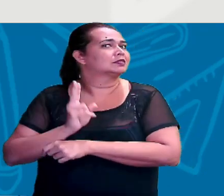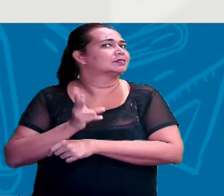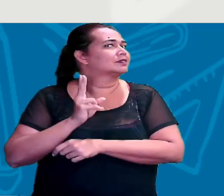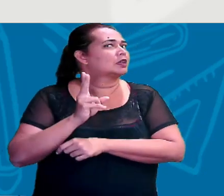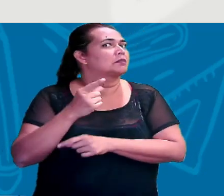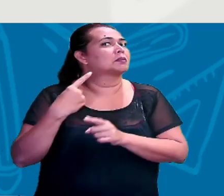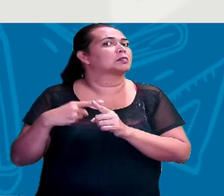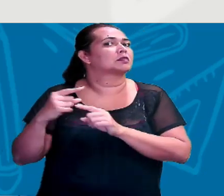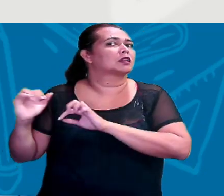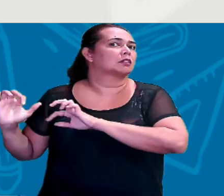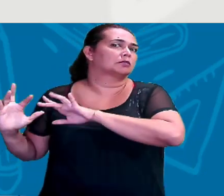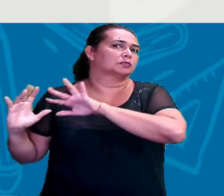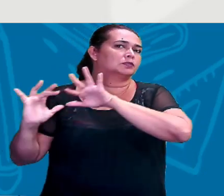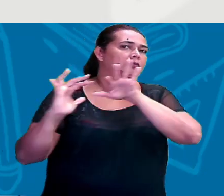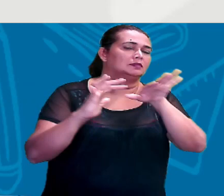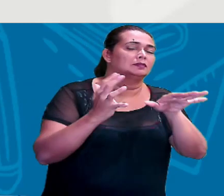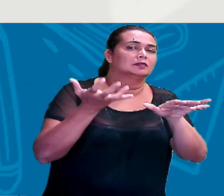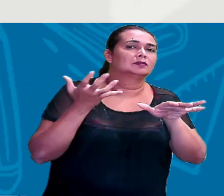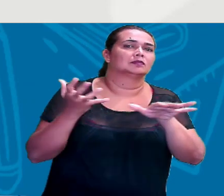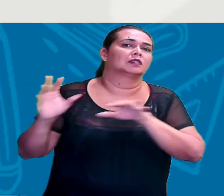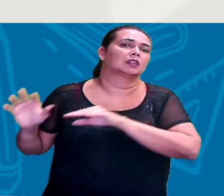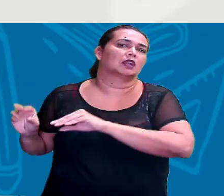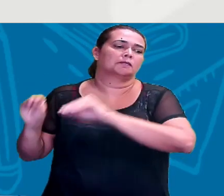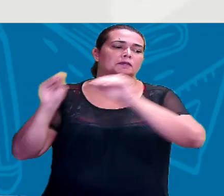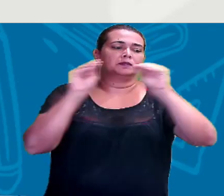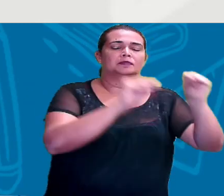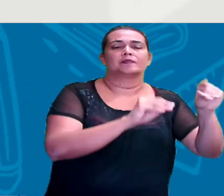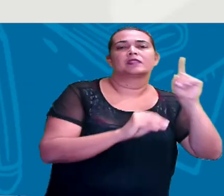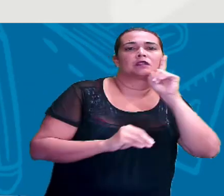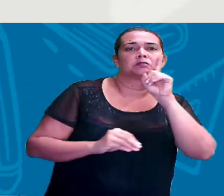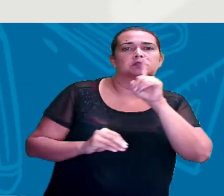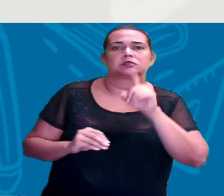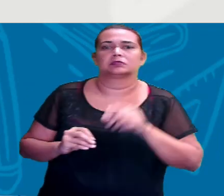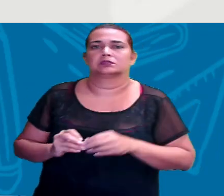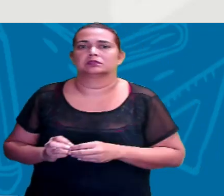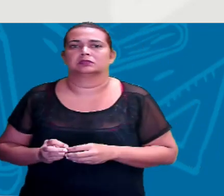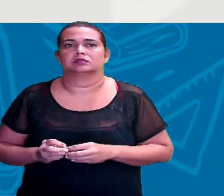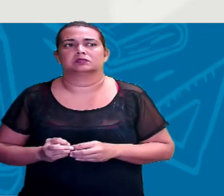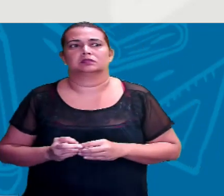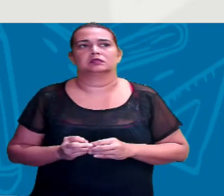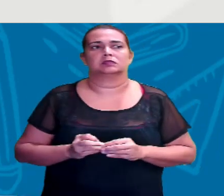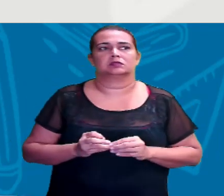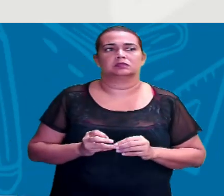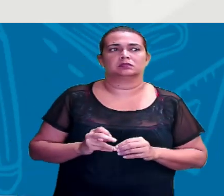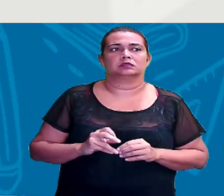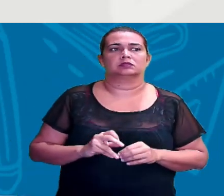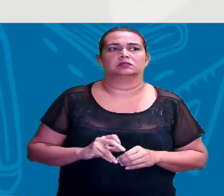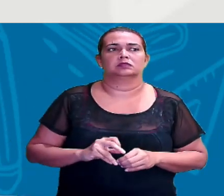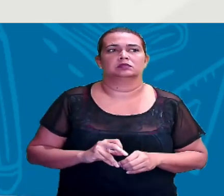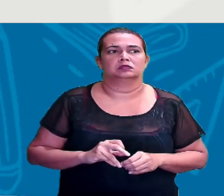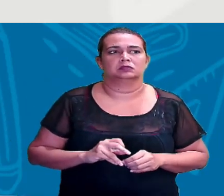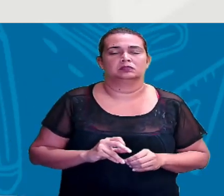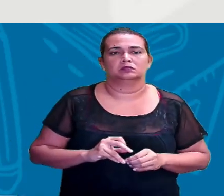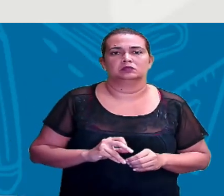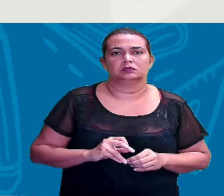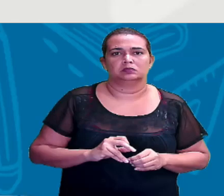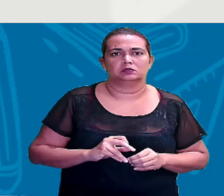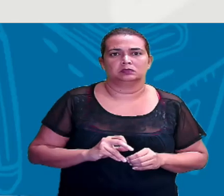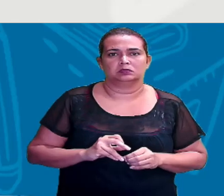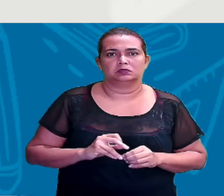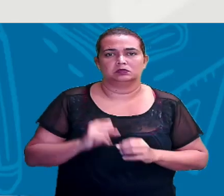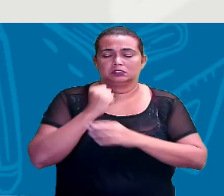de imigrantes que vêm e tentam entrar no país, na maioria das vezes de forma ilegal,